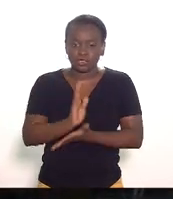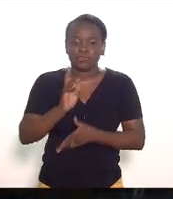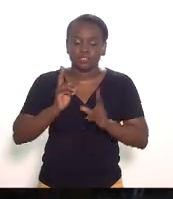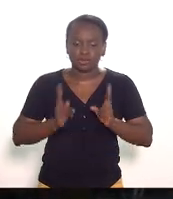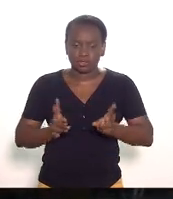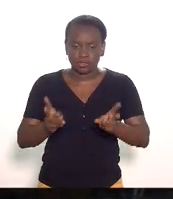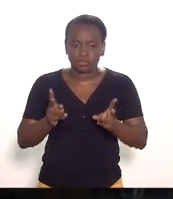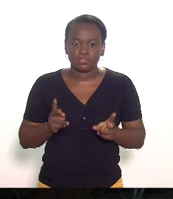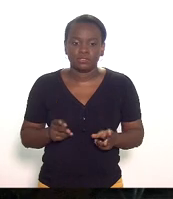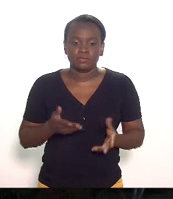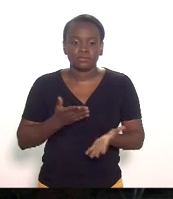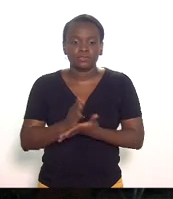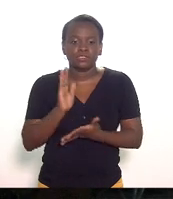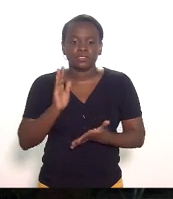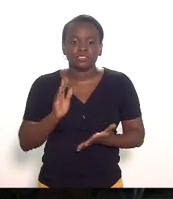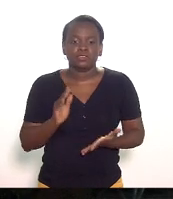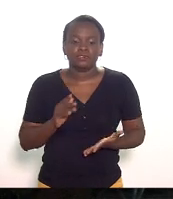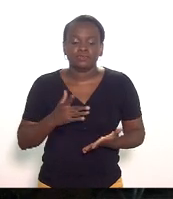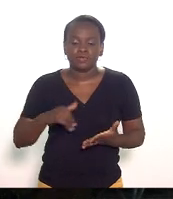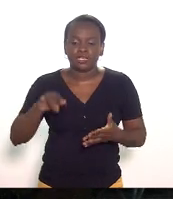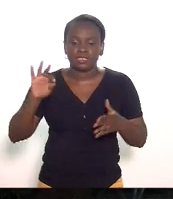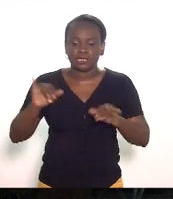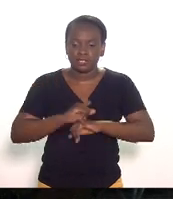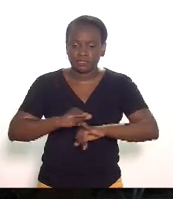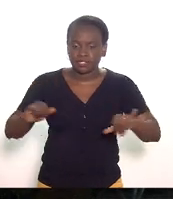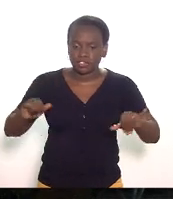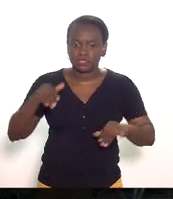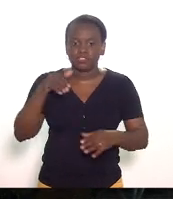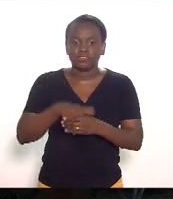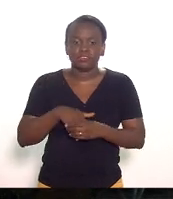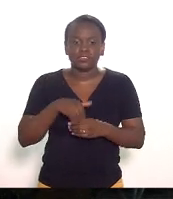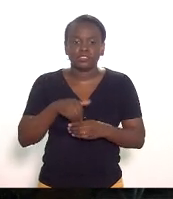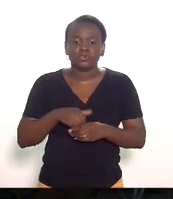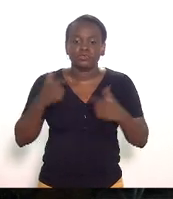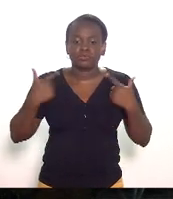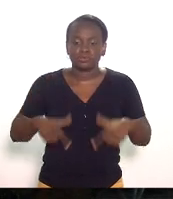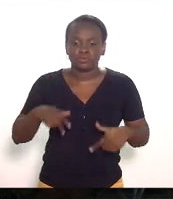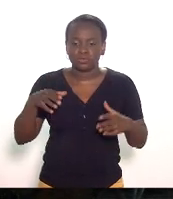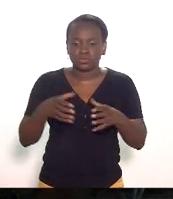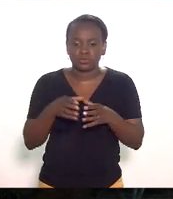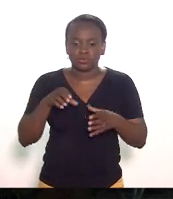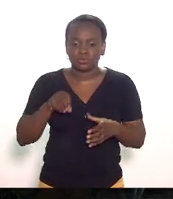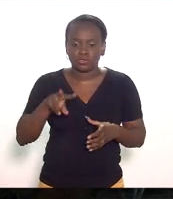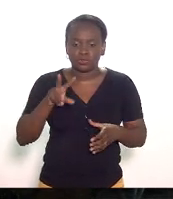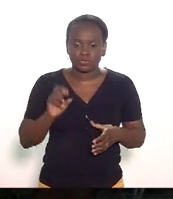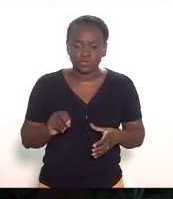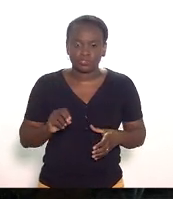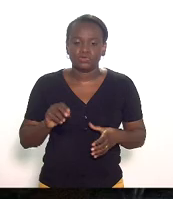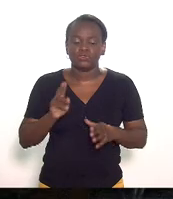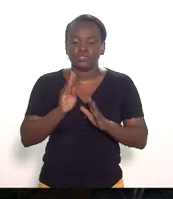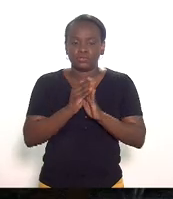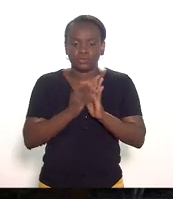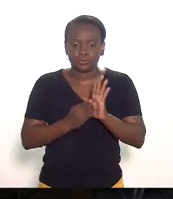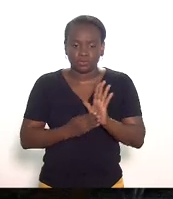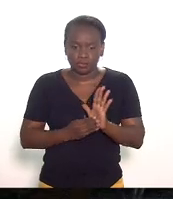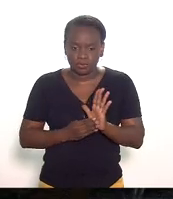como estão, aprovado. Vai à promulgação com voto pela abstenção do novo. Estão inscritos.